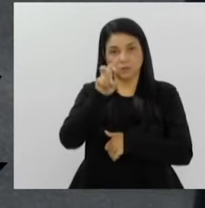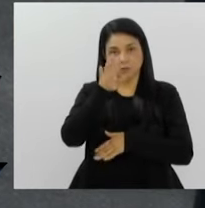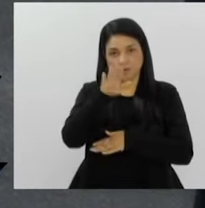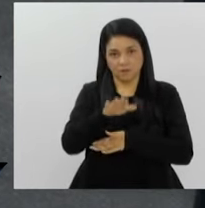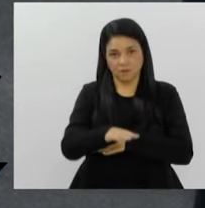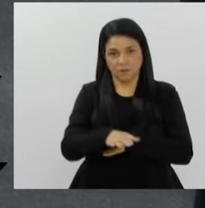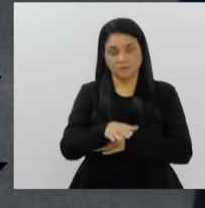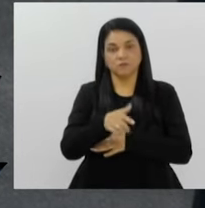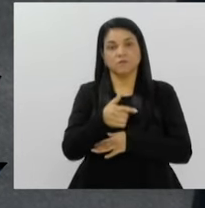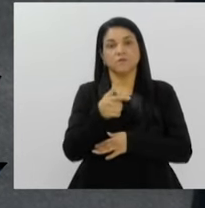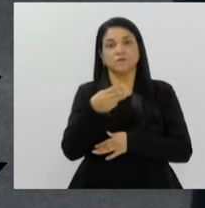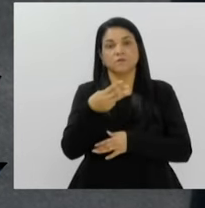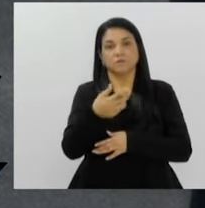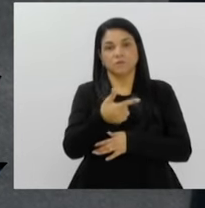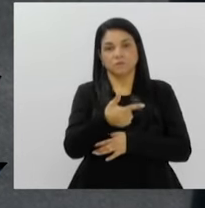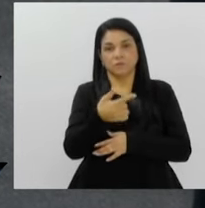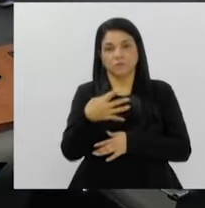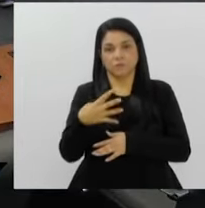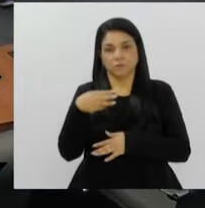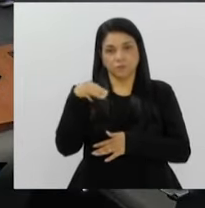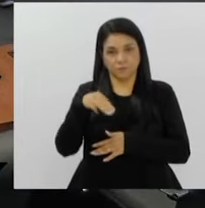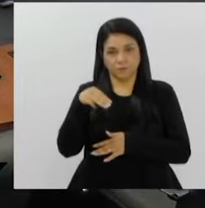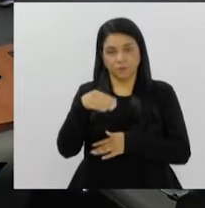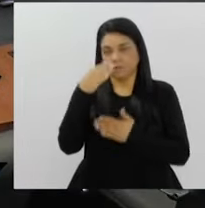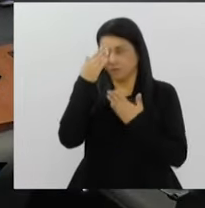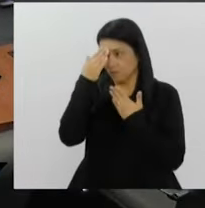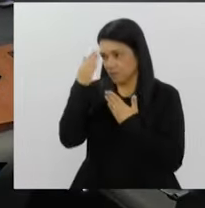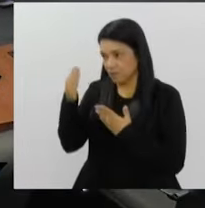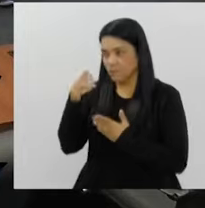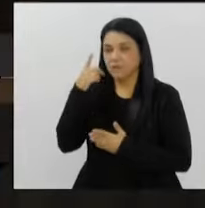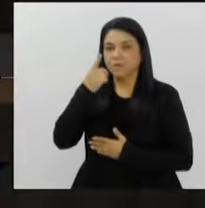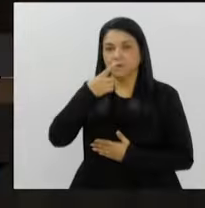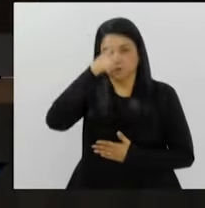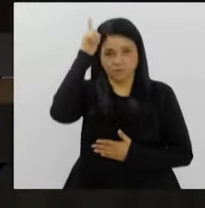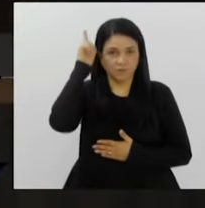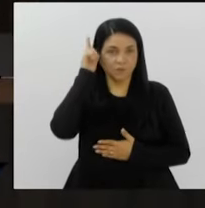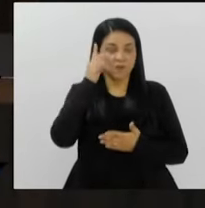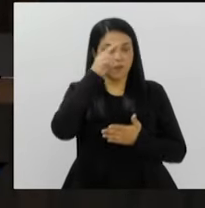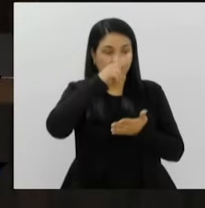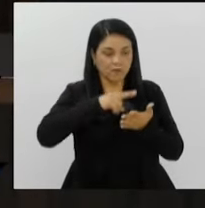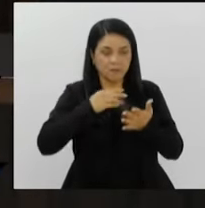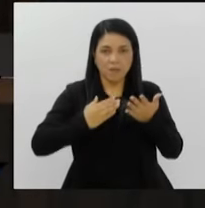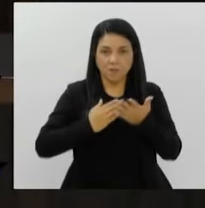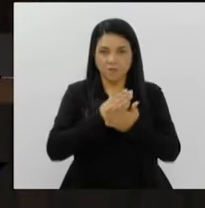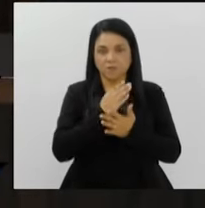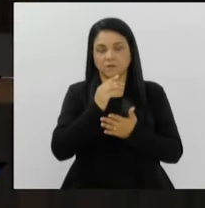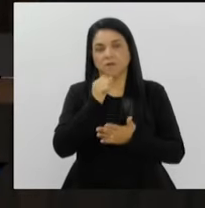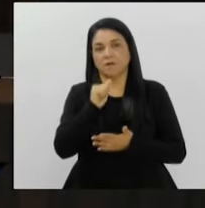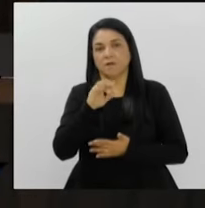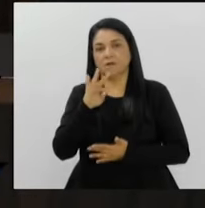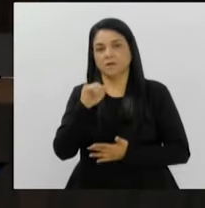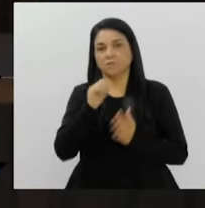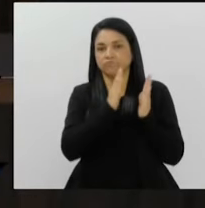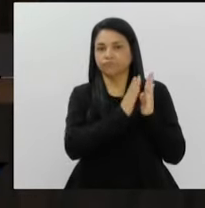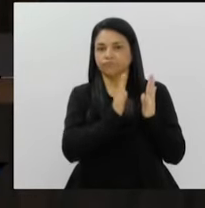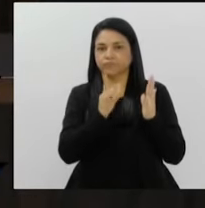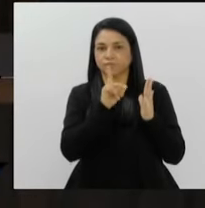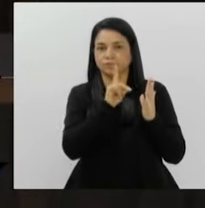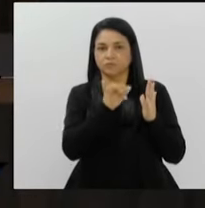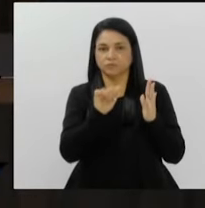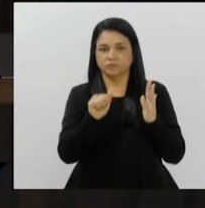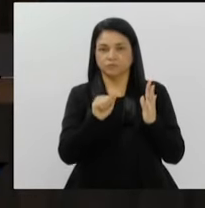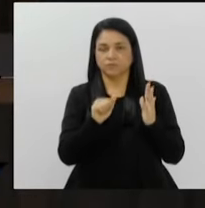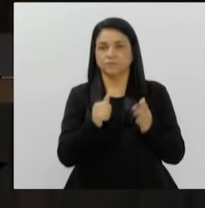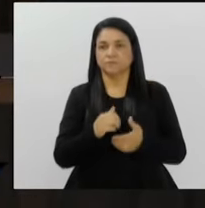horas e 24 minutos. Muito obrigado, deputado Luiz Paulo. Lida e aprovada a ata, passa-se a ordem do dia.